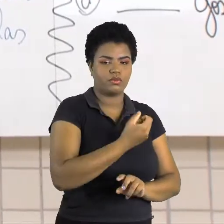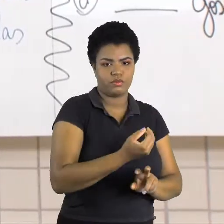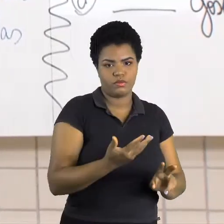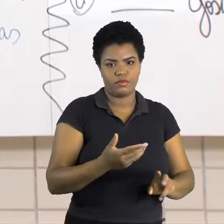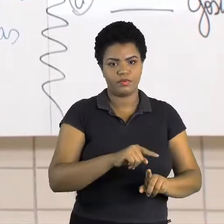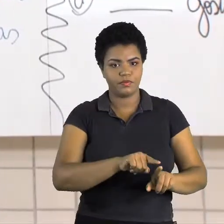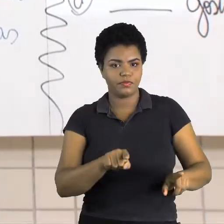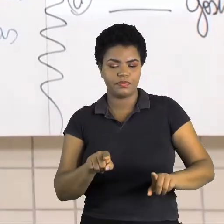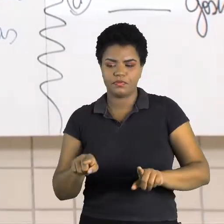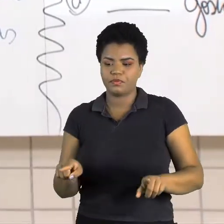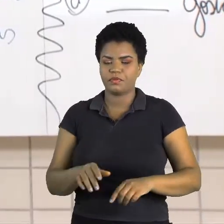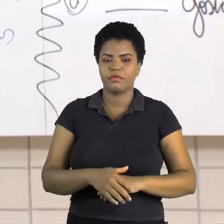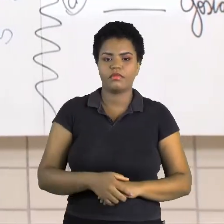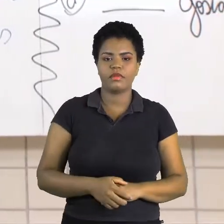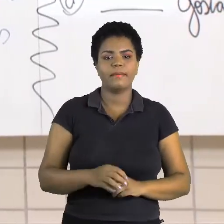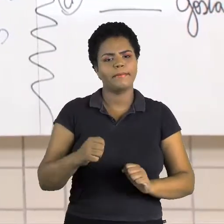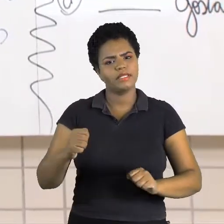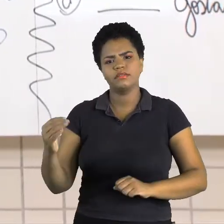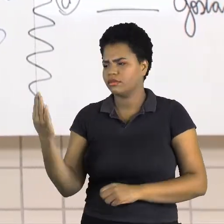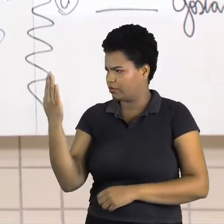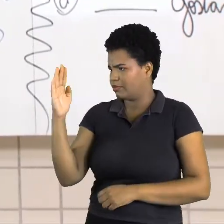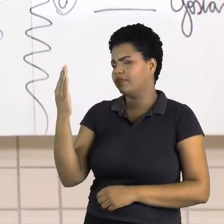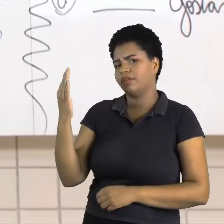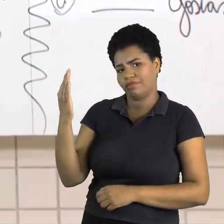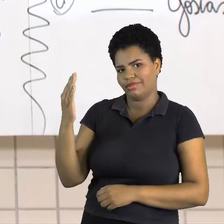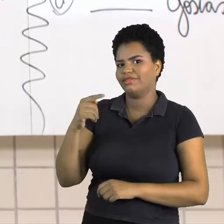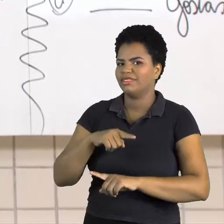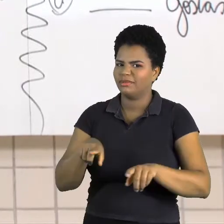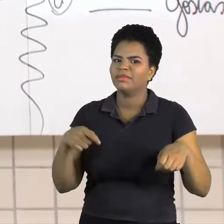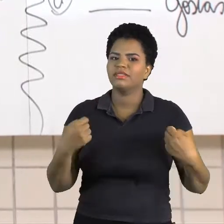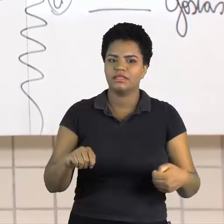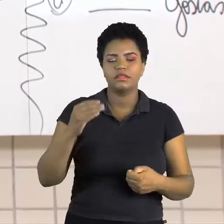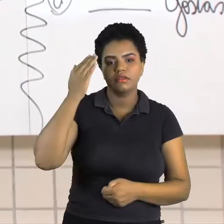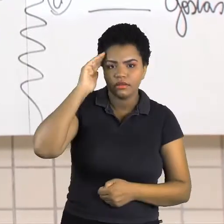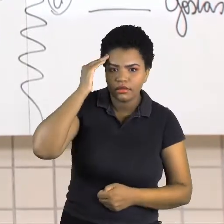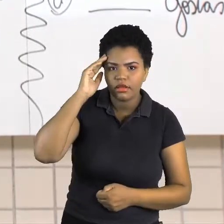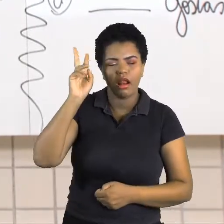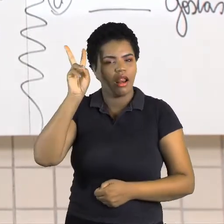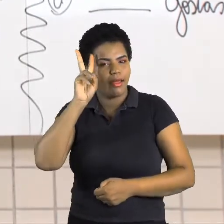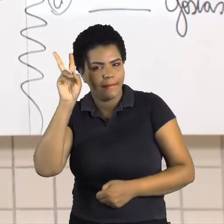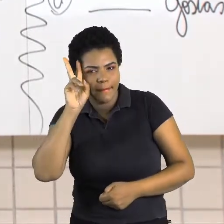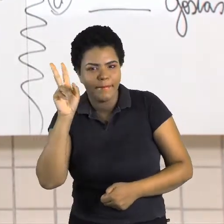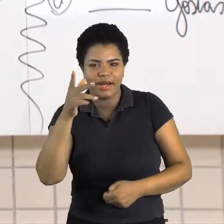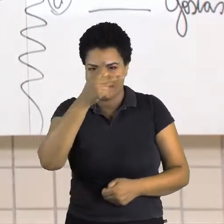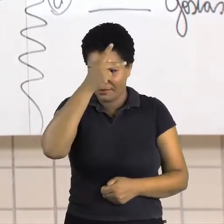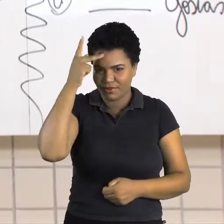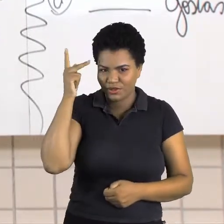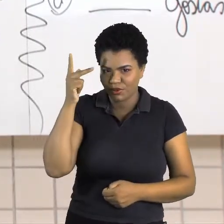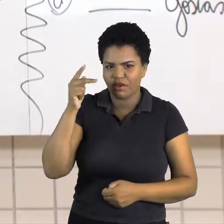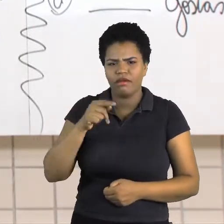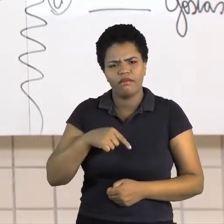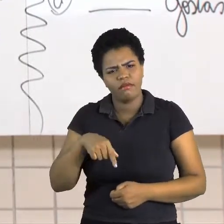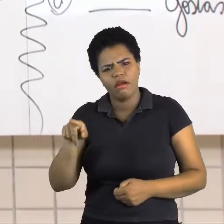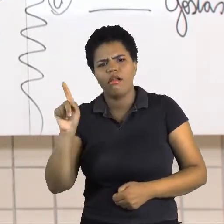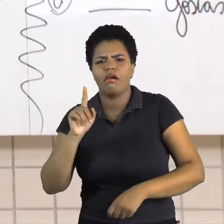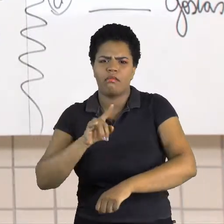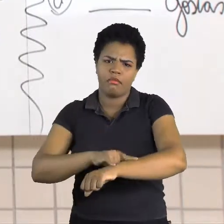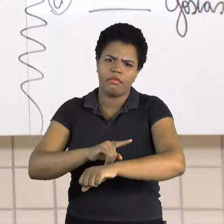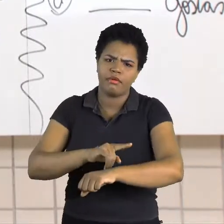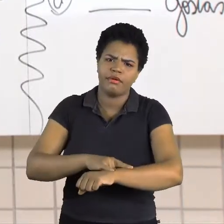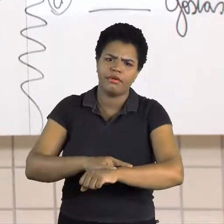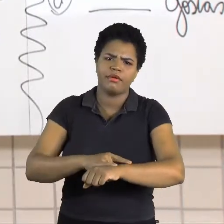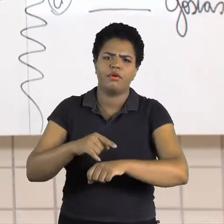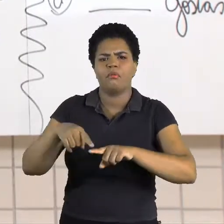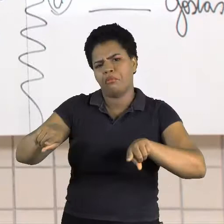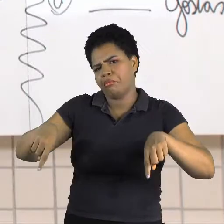espelho. Você tem que entender, lembrar dessas pessoas. Vai lá no banheiro, no teu quarto, fica lá na